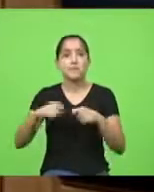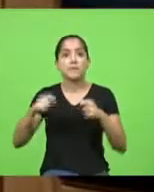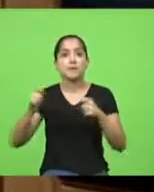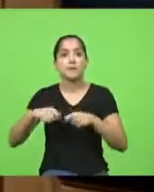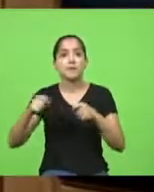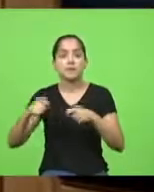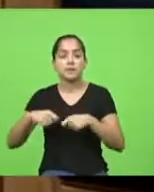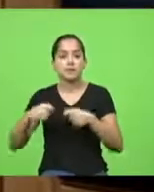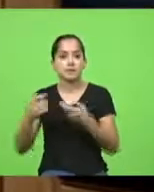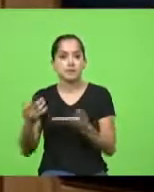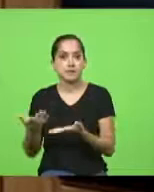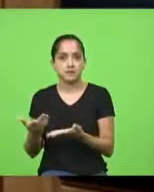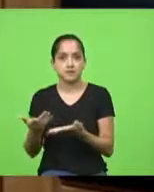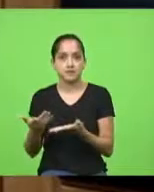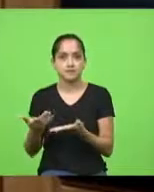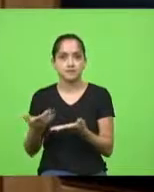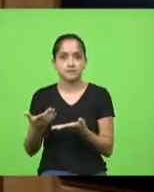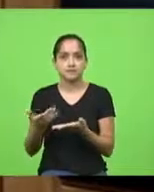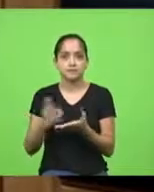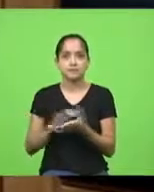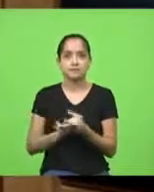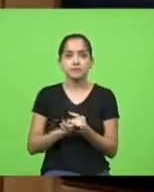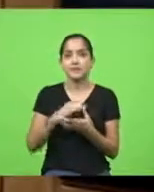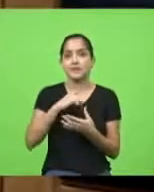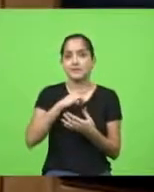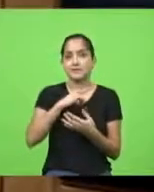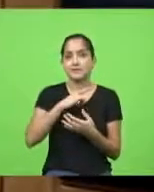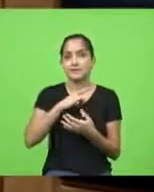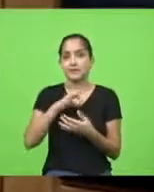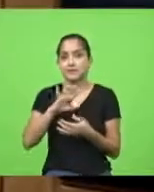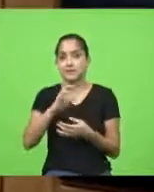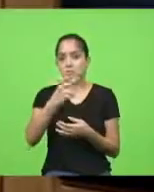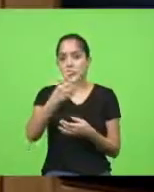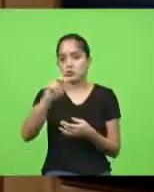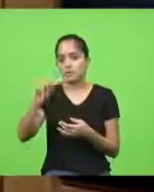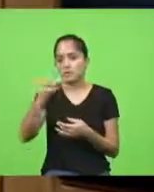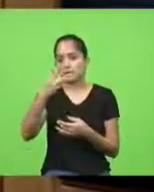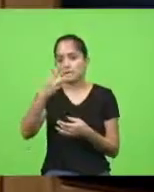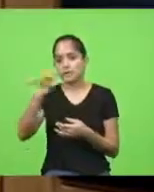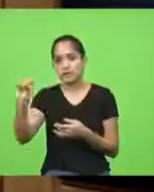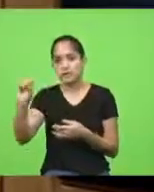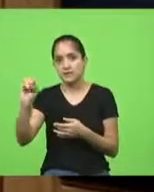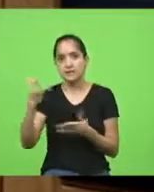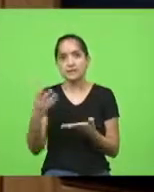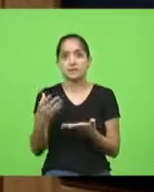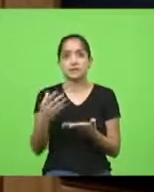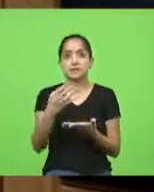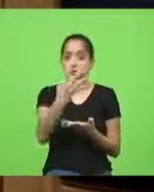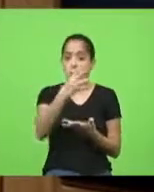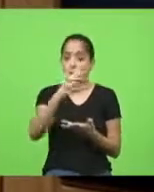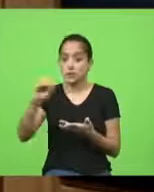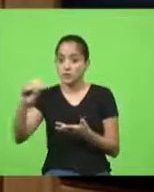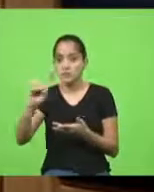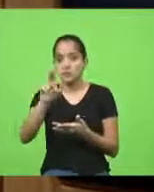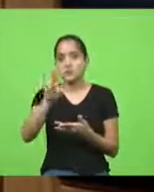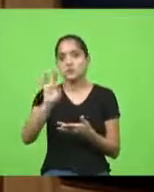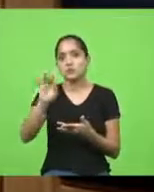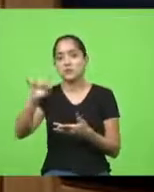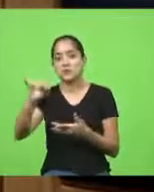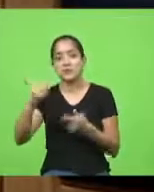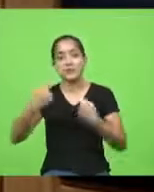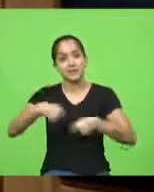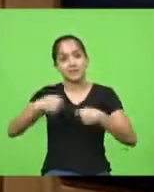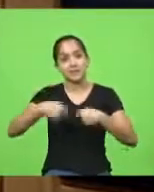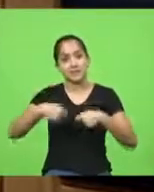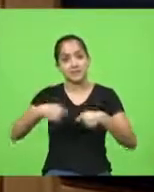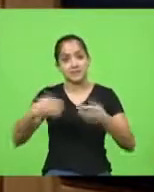urgentemente que nós tenhamos pelo menos 200, 300, quiçá 400 UTIs, que são as